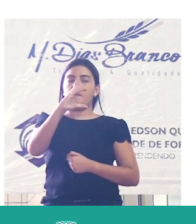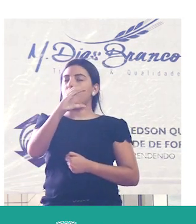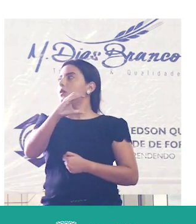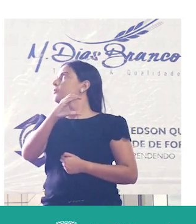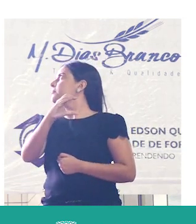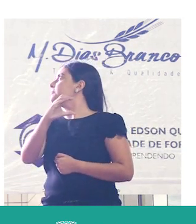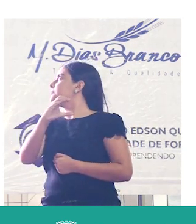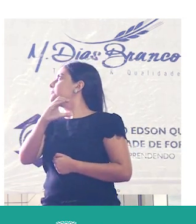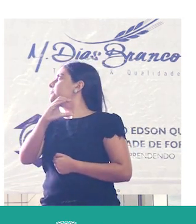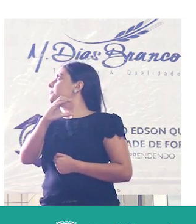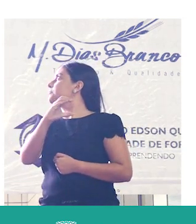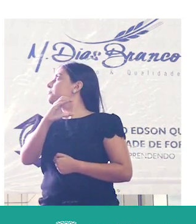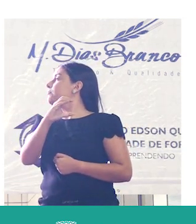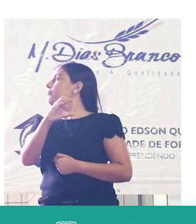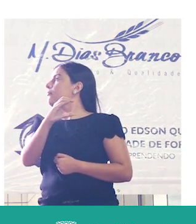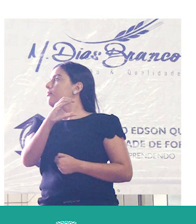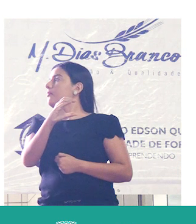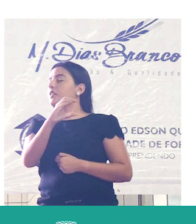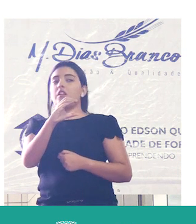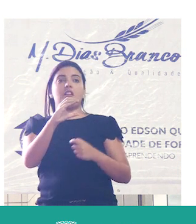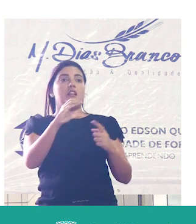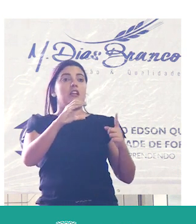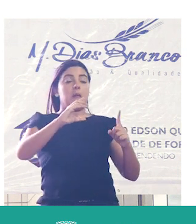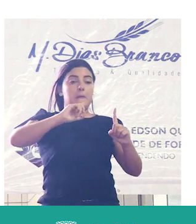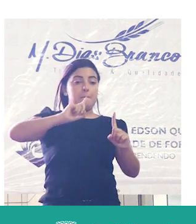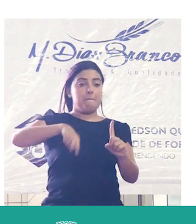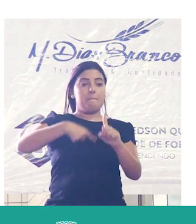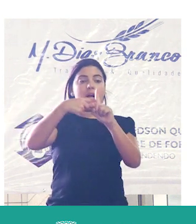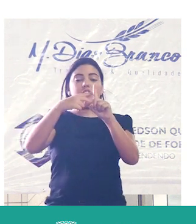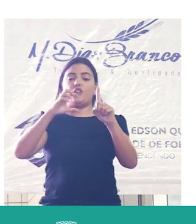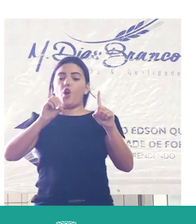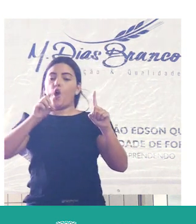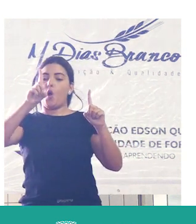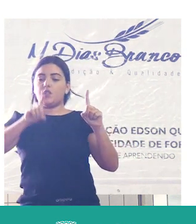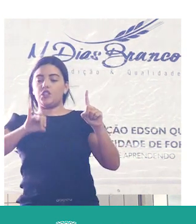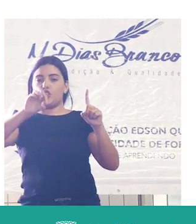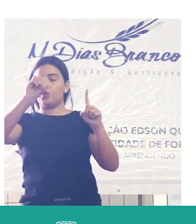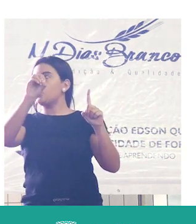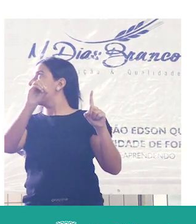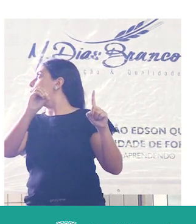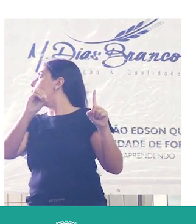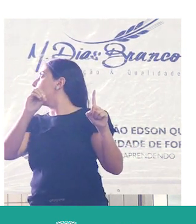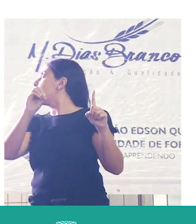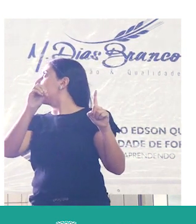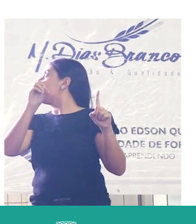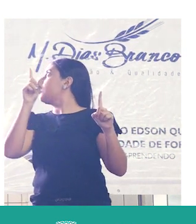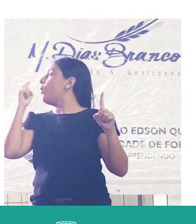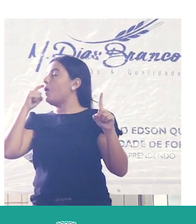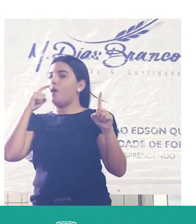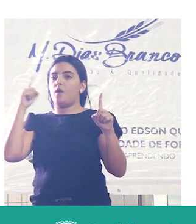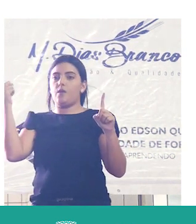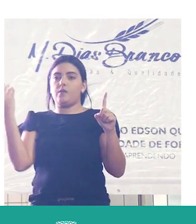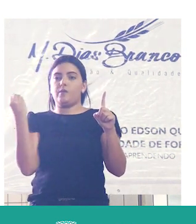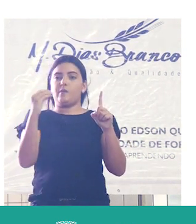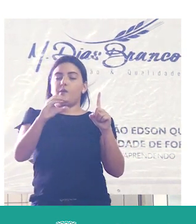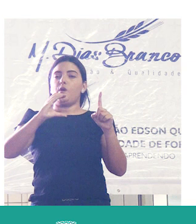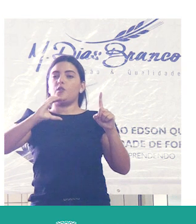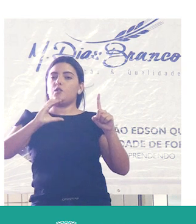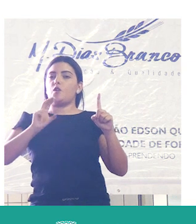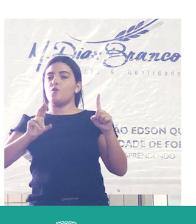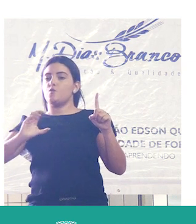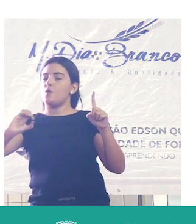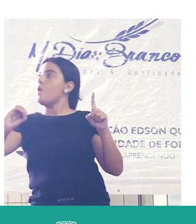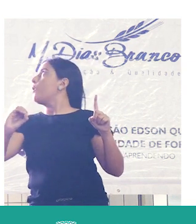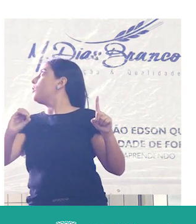Ele disse que esse carbono iria reagir com óxido de cobre. Está lá o óxido de cobre. Carbono com óxido